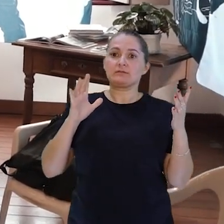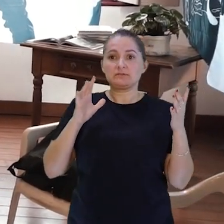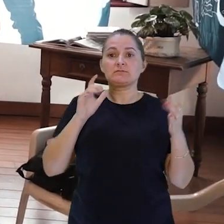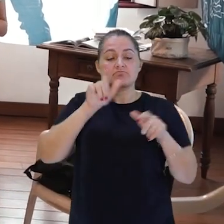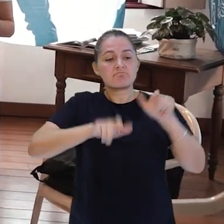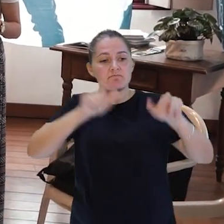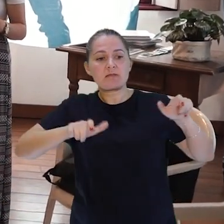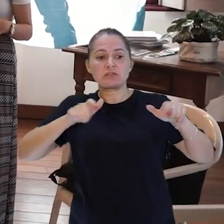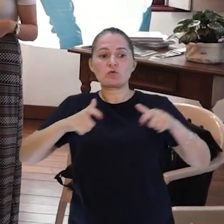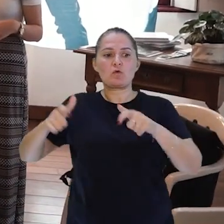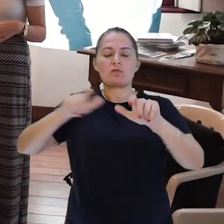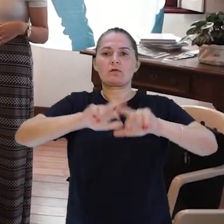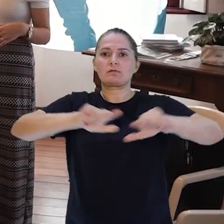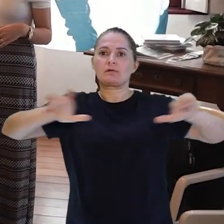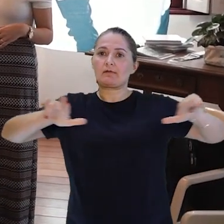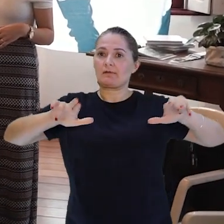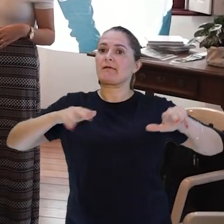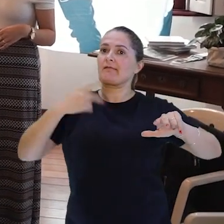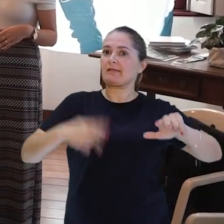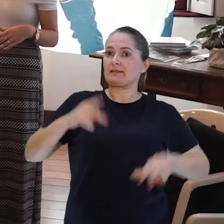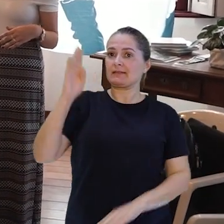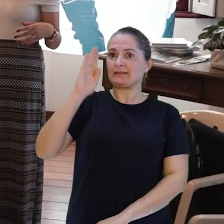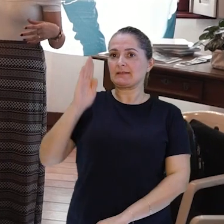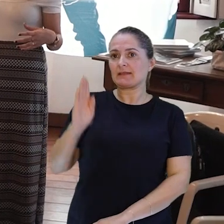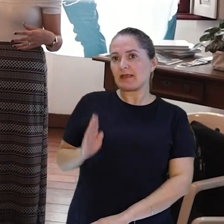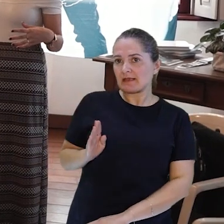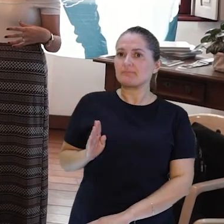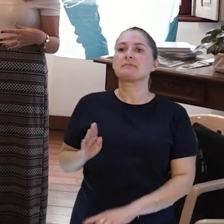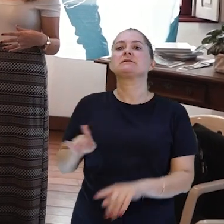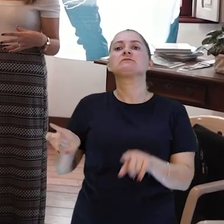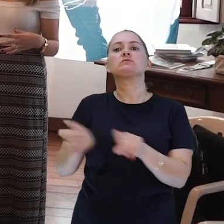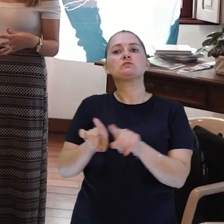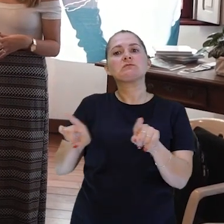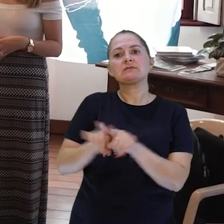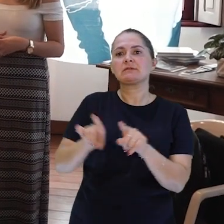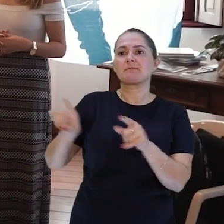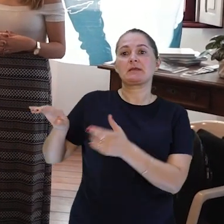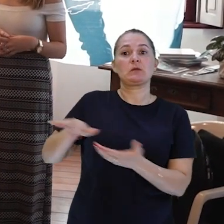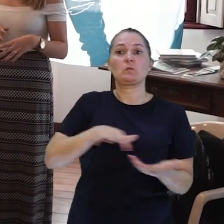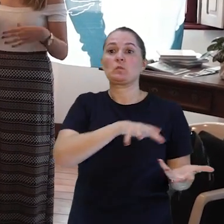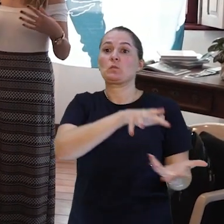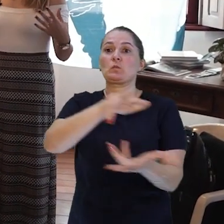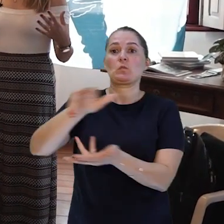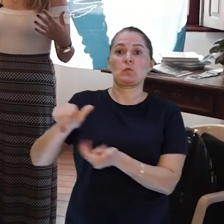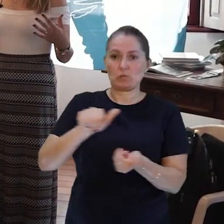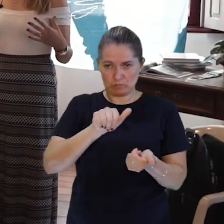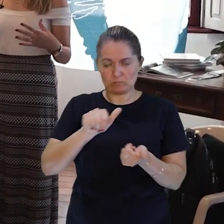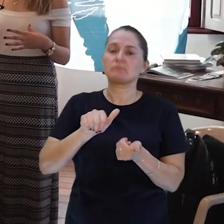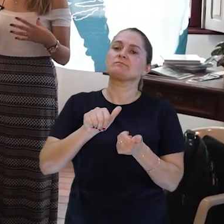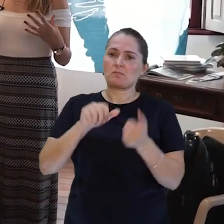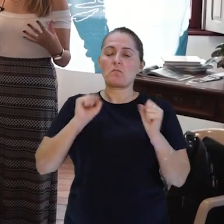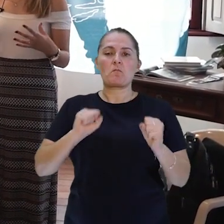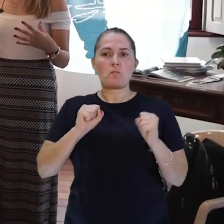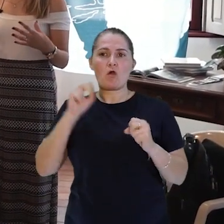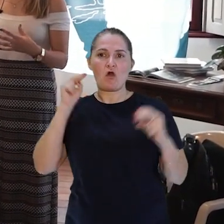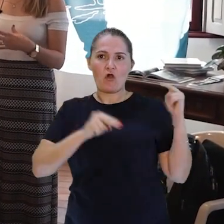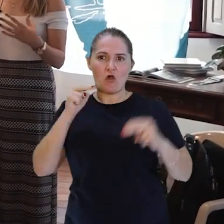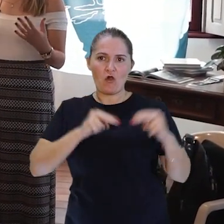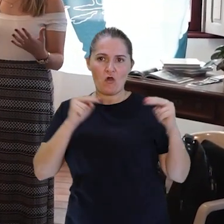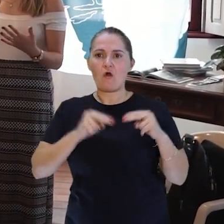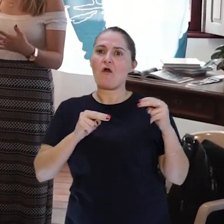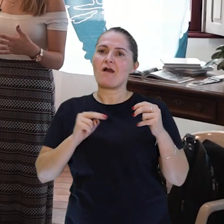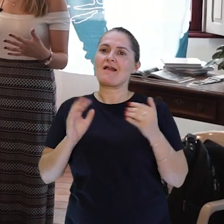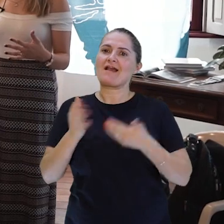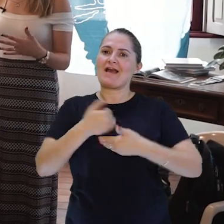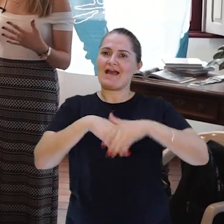e para a democratização desse acesso às pessoas de diferentes lugares, enfim, né, espaços e lugares não